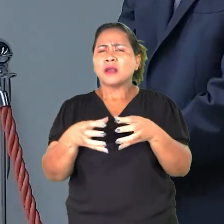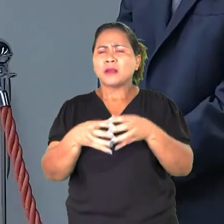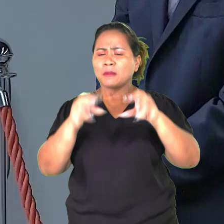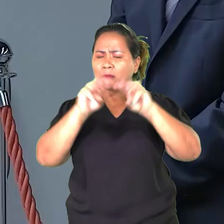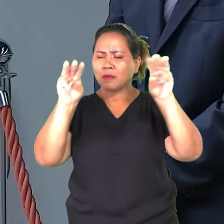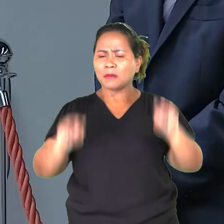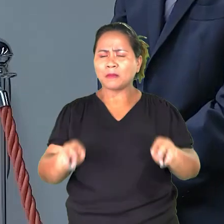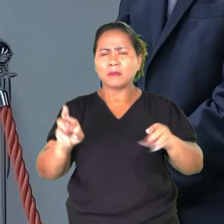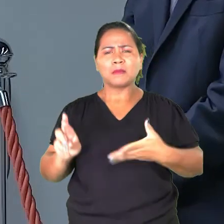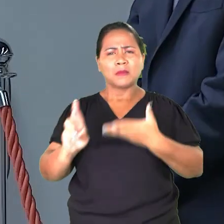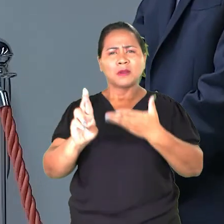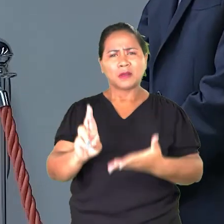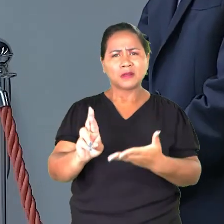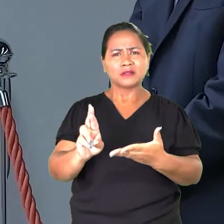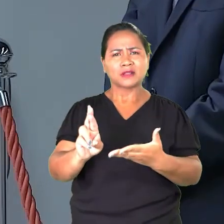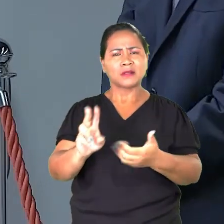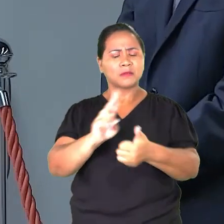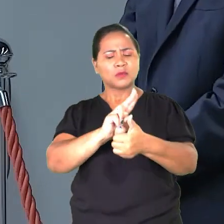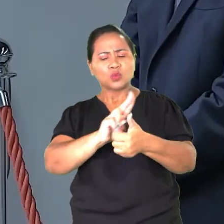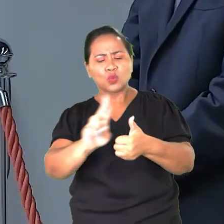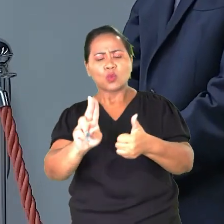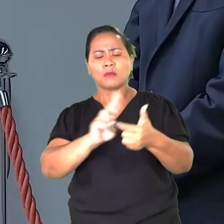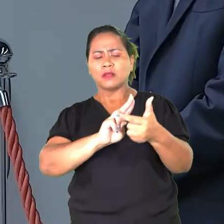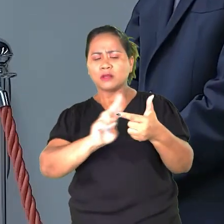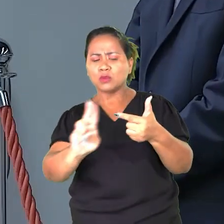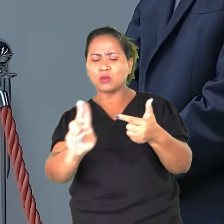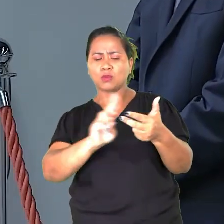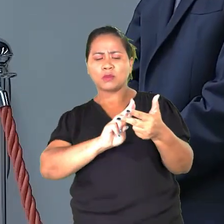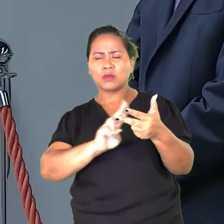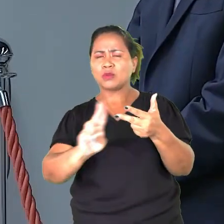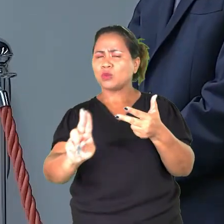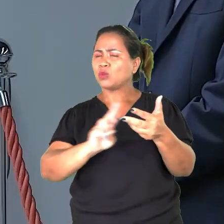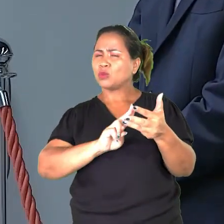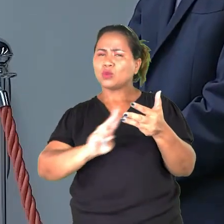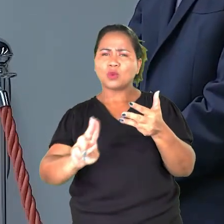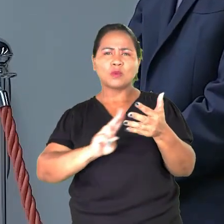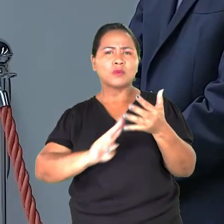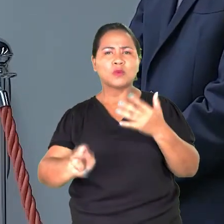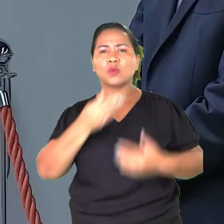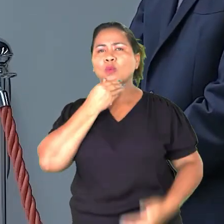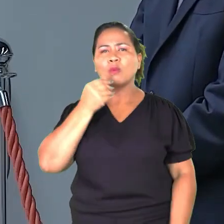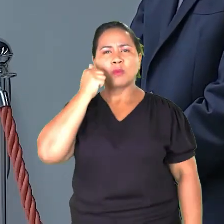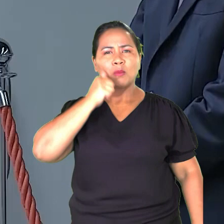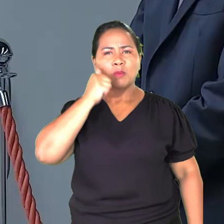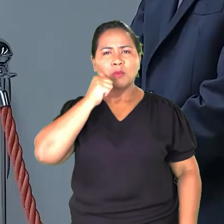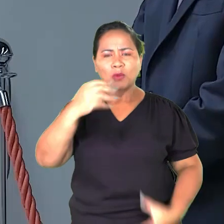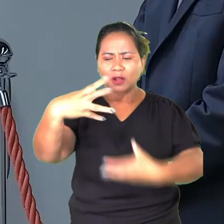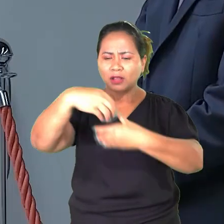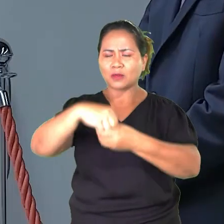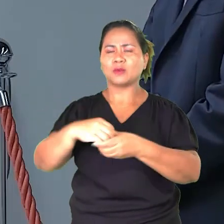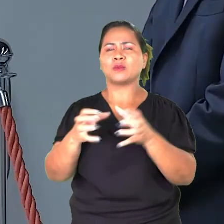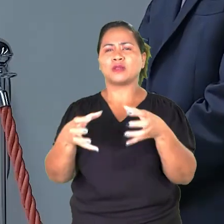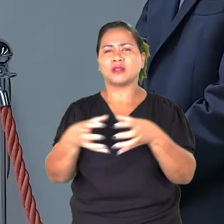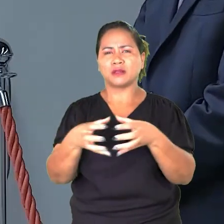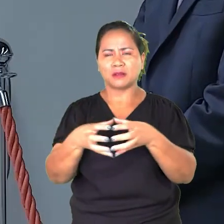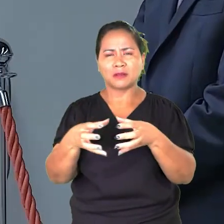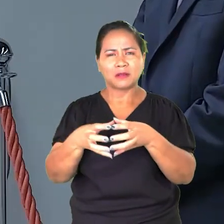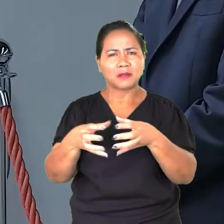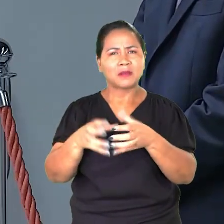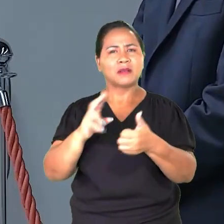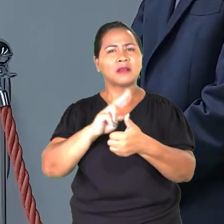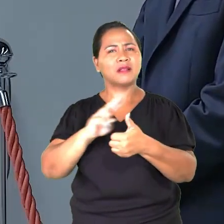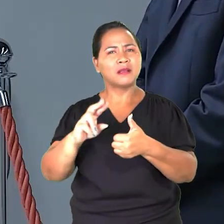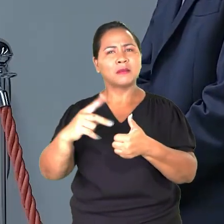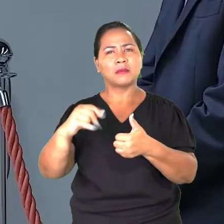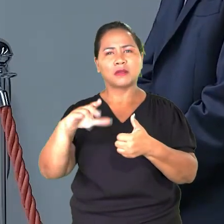do museu, representada por Anderson Rosa, Wesley Santos, Evelyn Vicente, Aldo